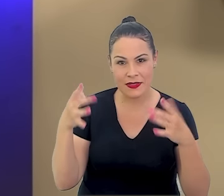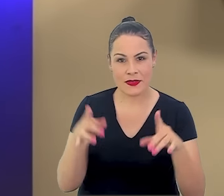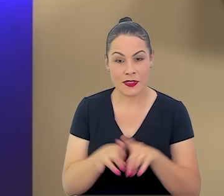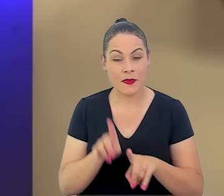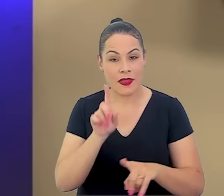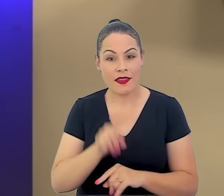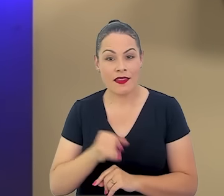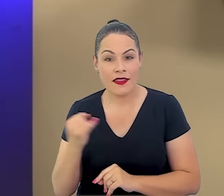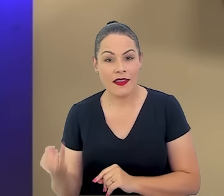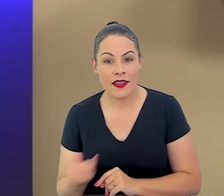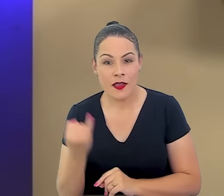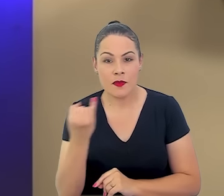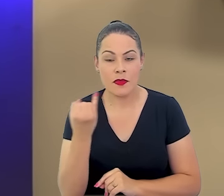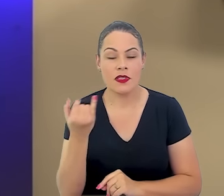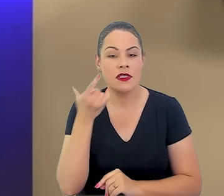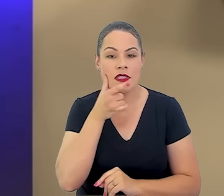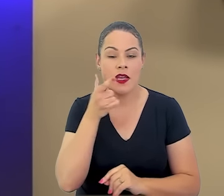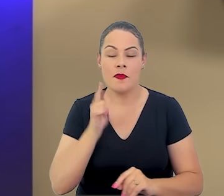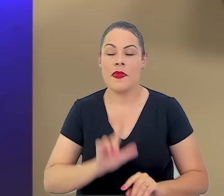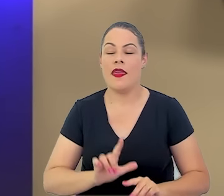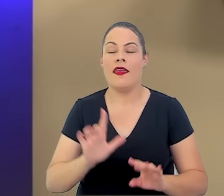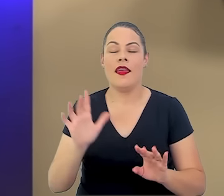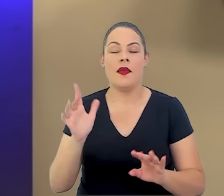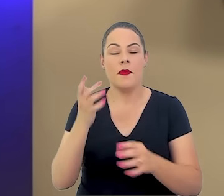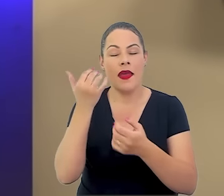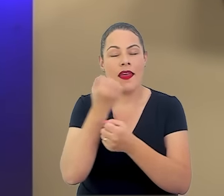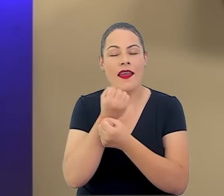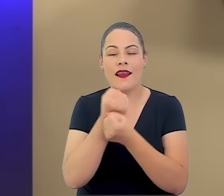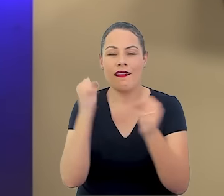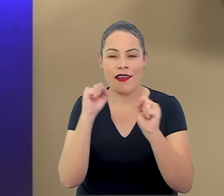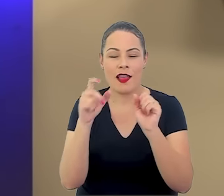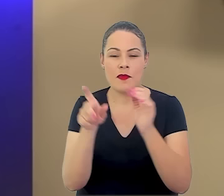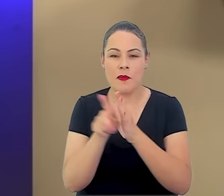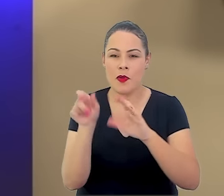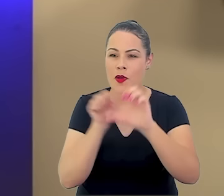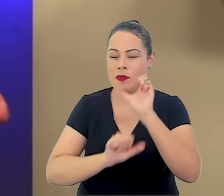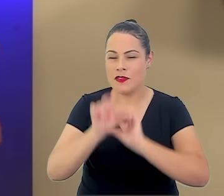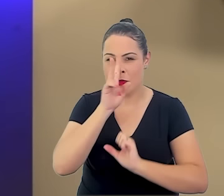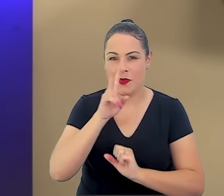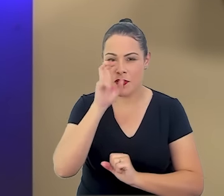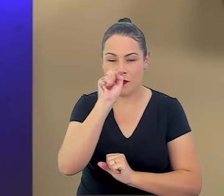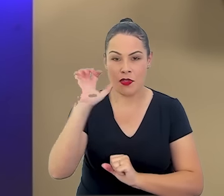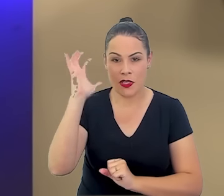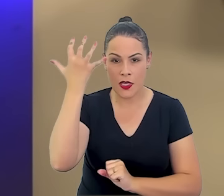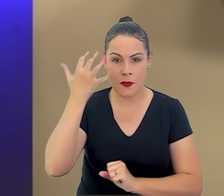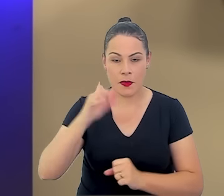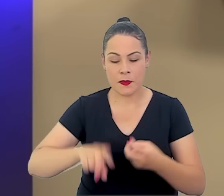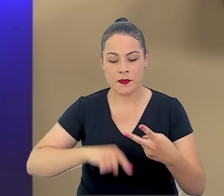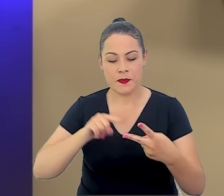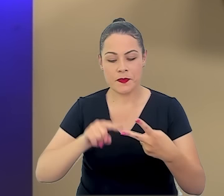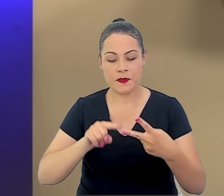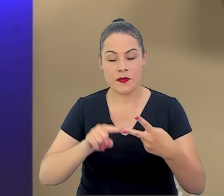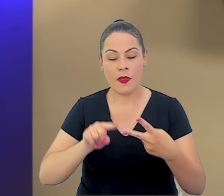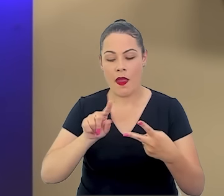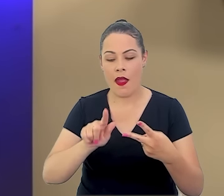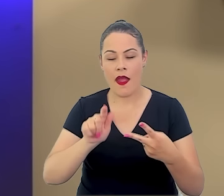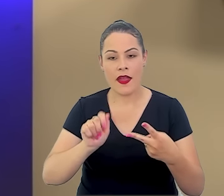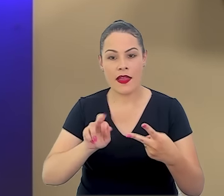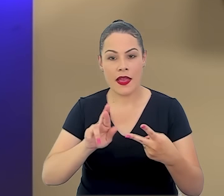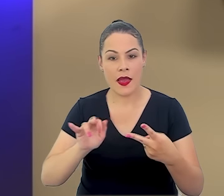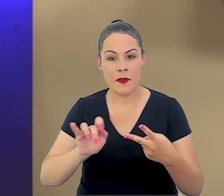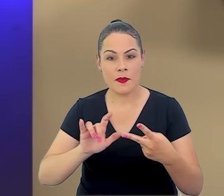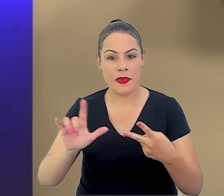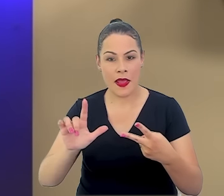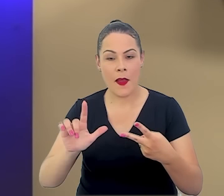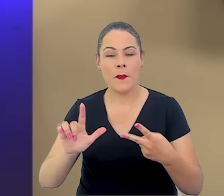situação e da importância, né, de se combater as mudanças climáticas. Eu tenho também o Gabriel Azevedo, que é o